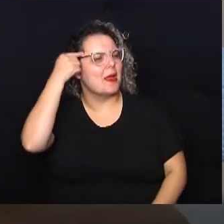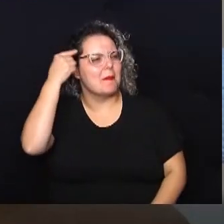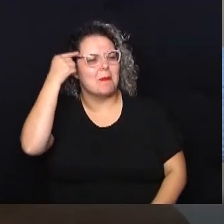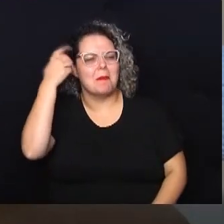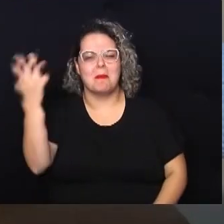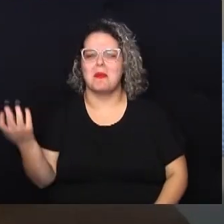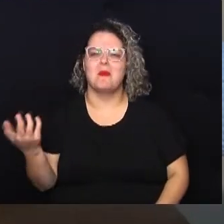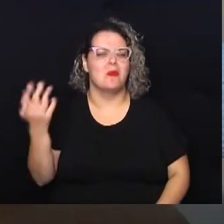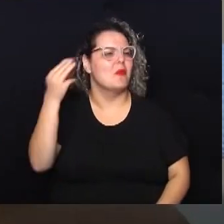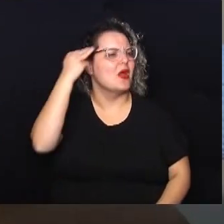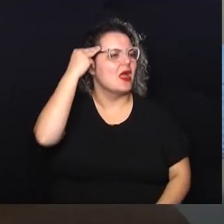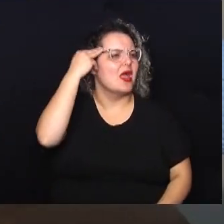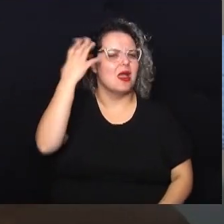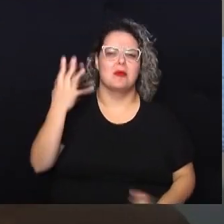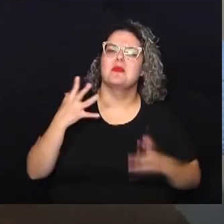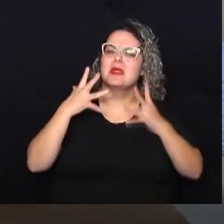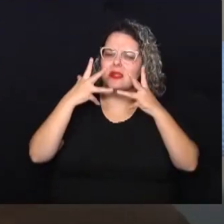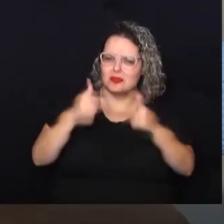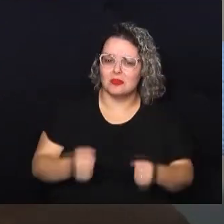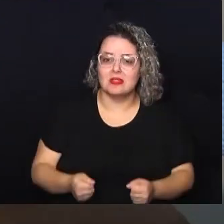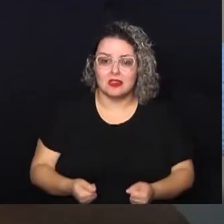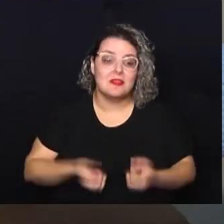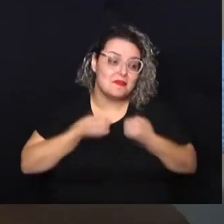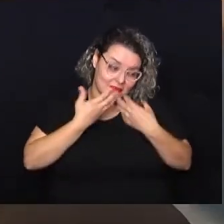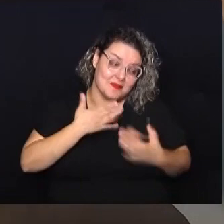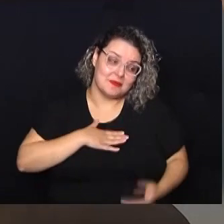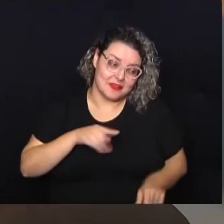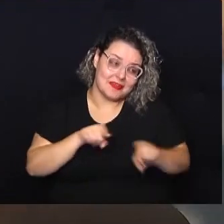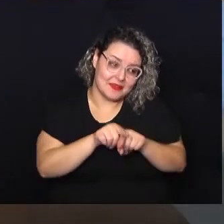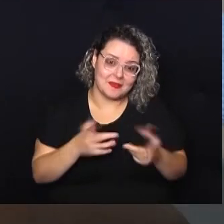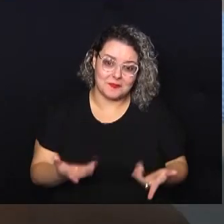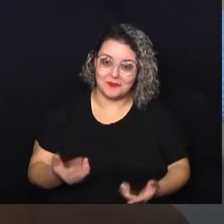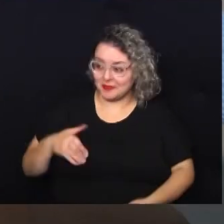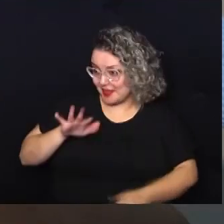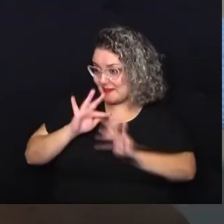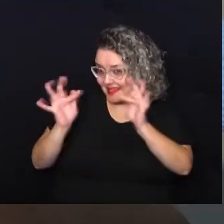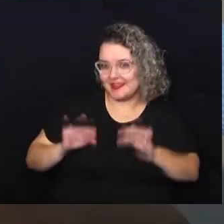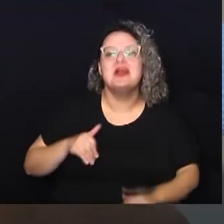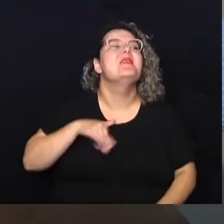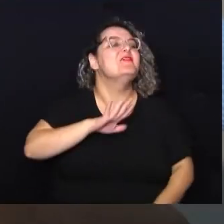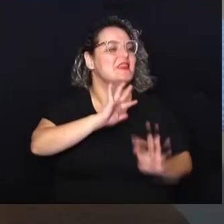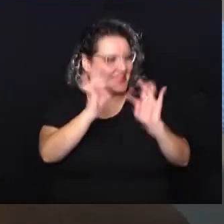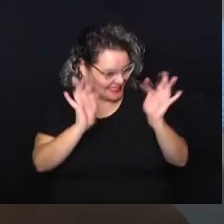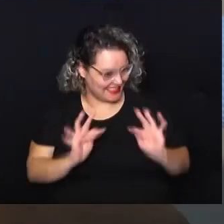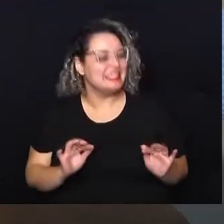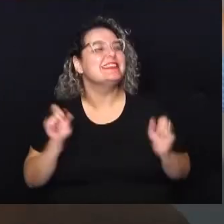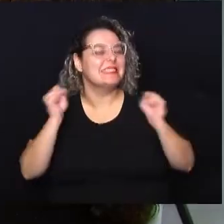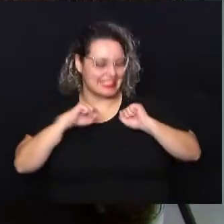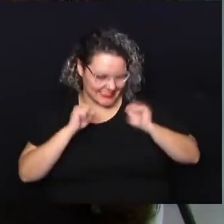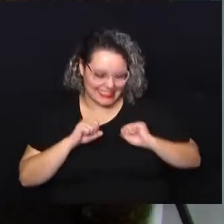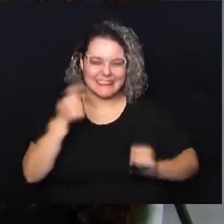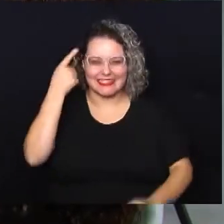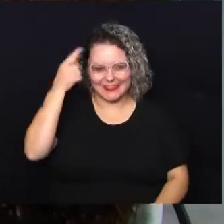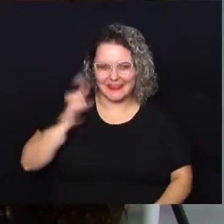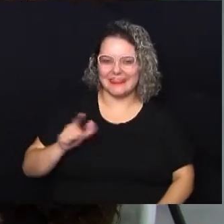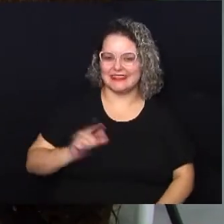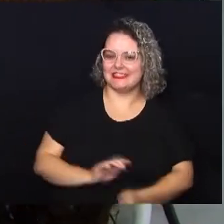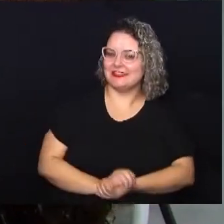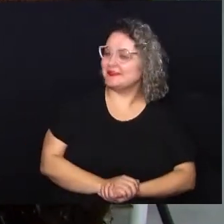todos. Faça bem para todos, né? E fez bem para mim também. Mais felizes? Mais felizes, lógico.